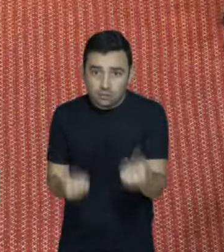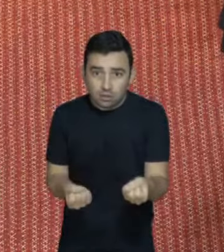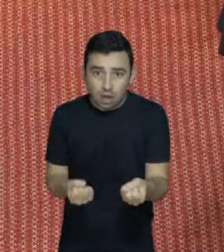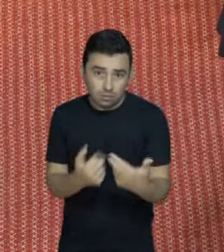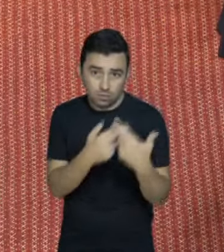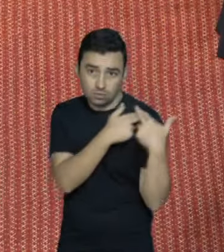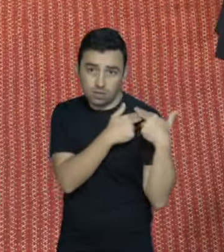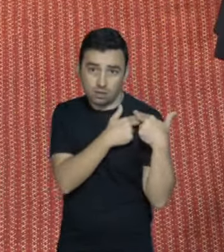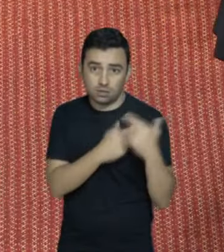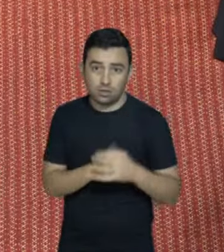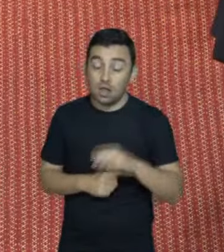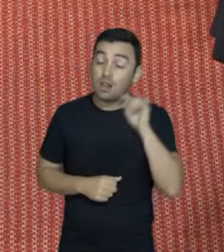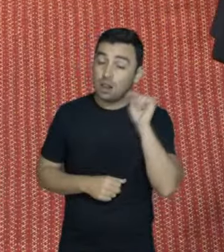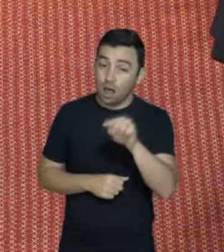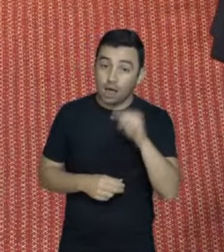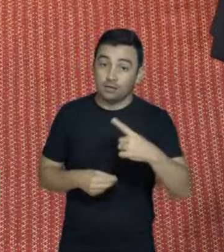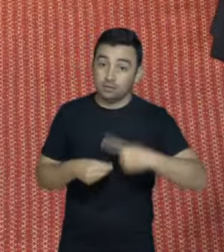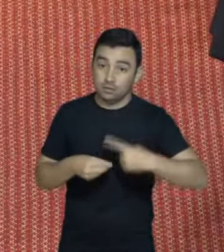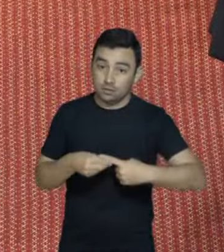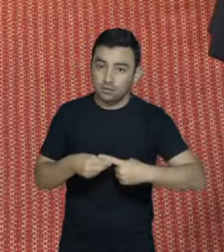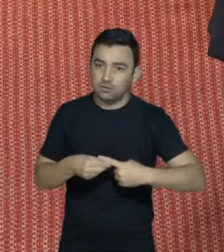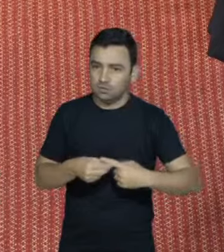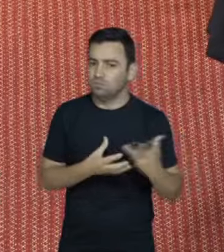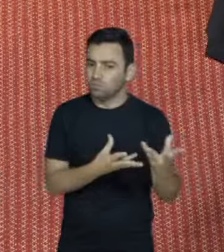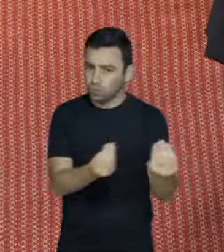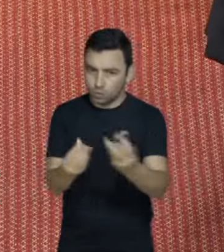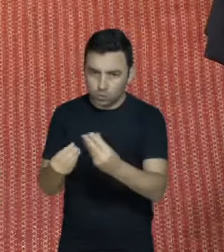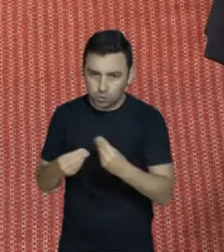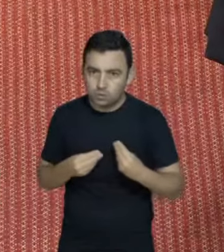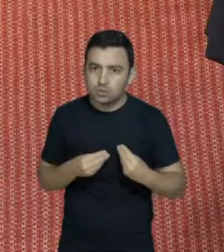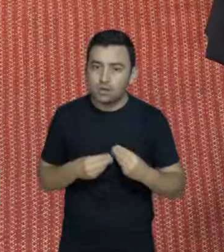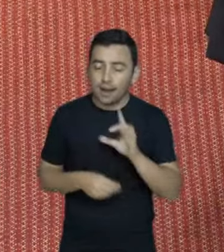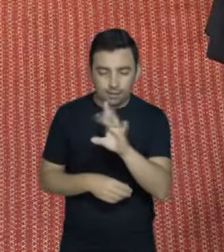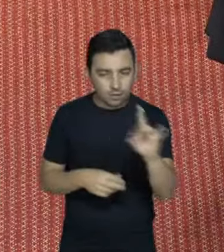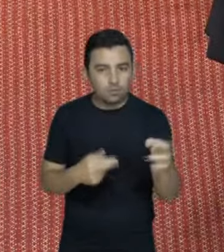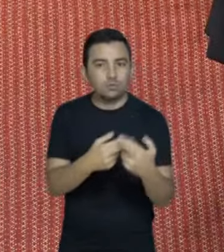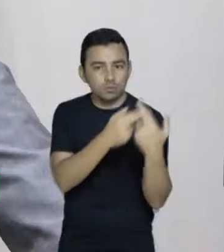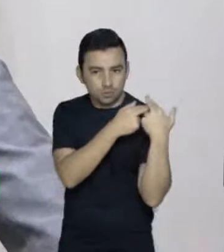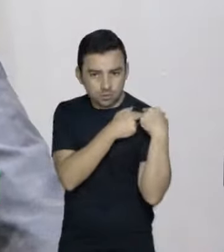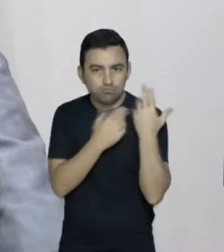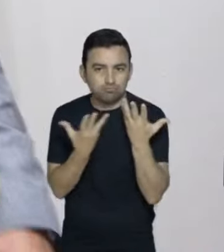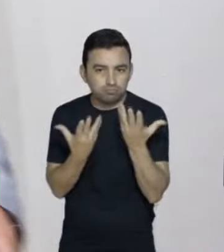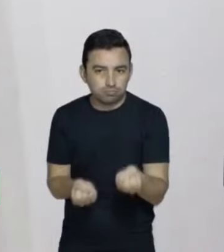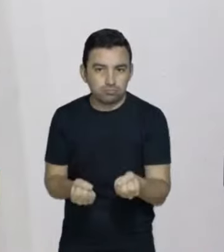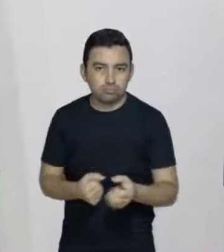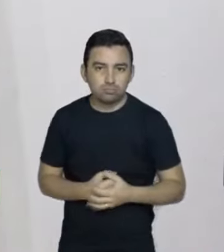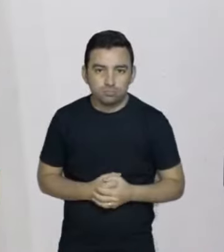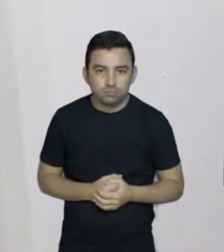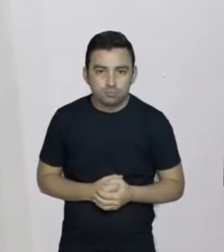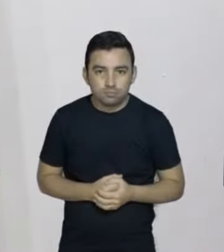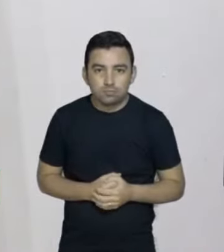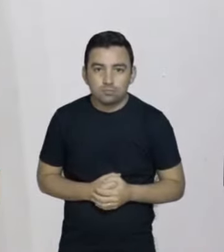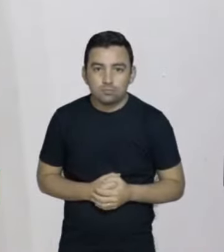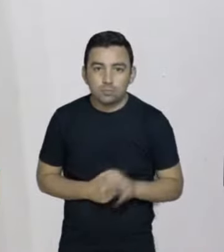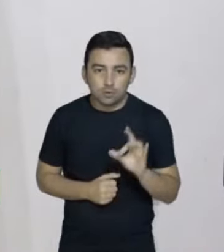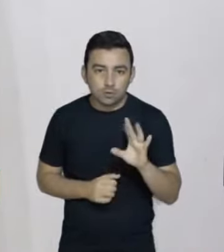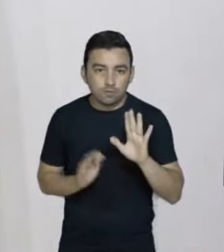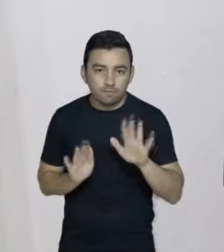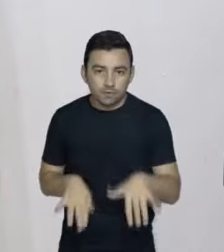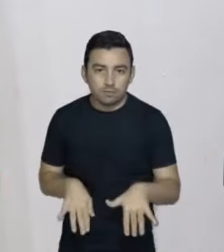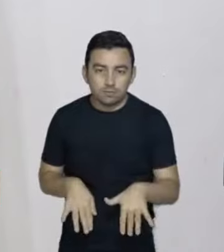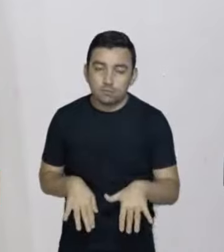Eu acho que lá no município e diversos municípios catarinenses, as responsabilidades precisam ser assumidas. Só para concluir, pleito